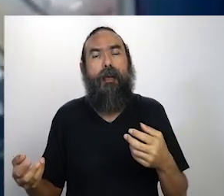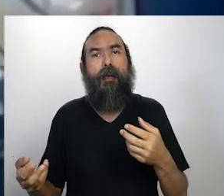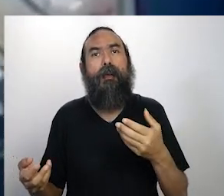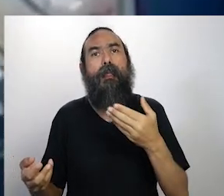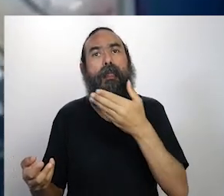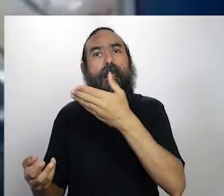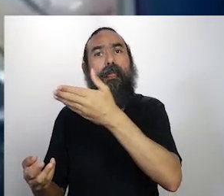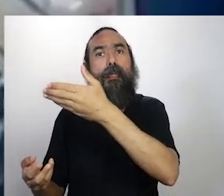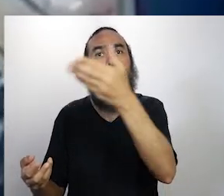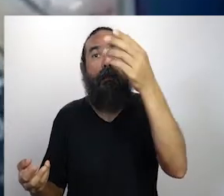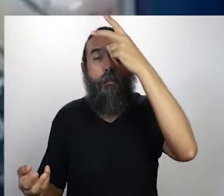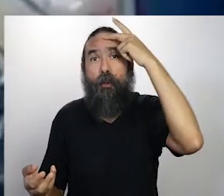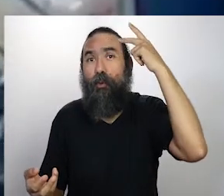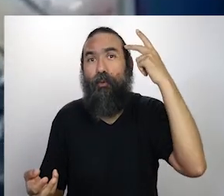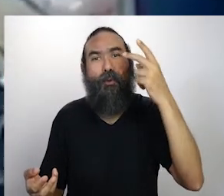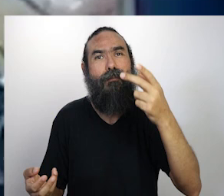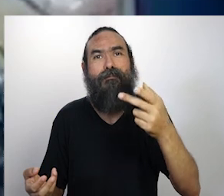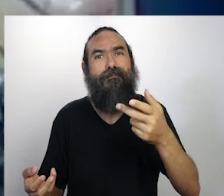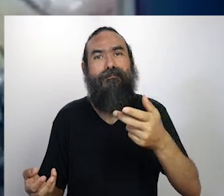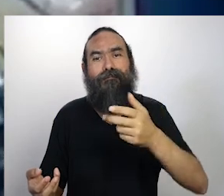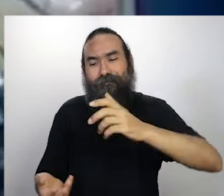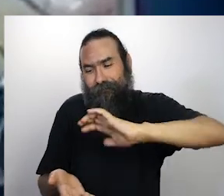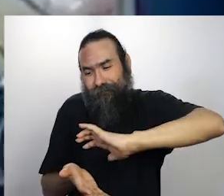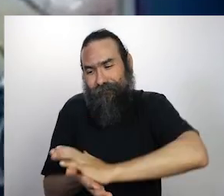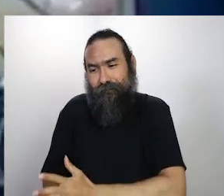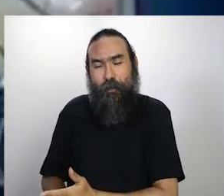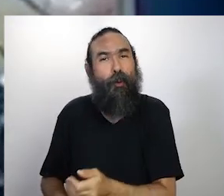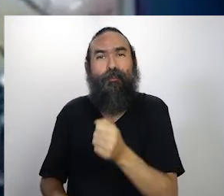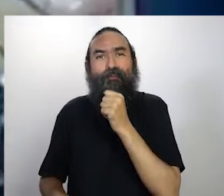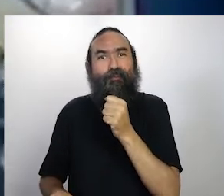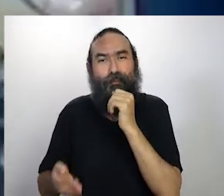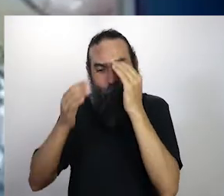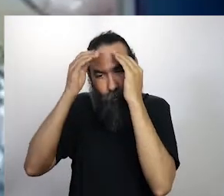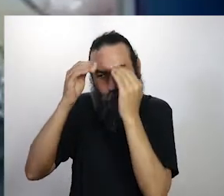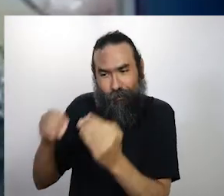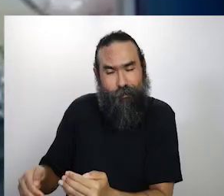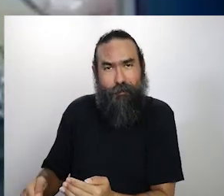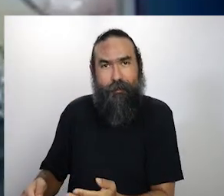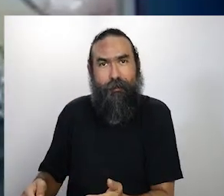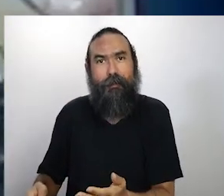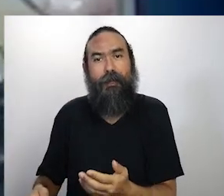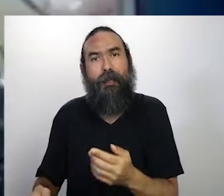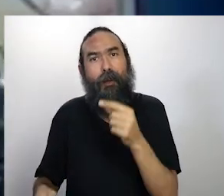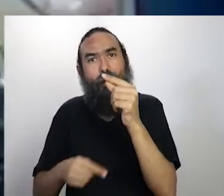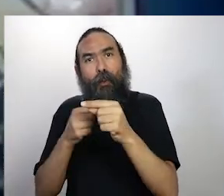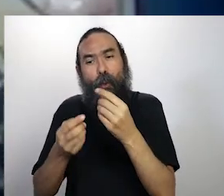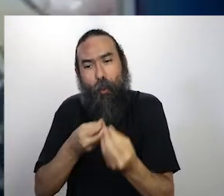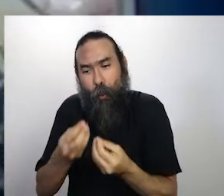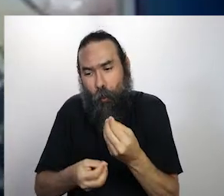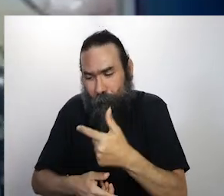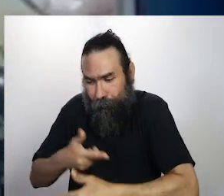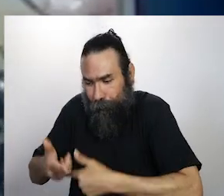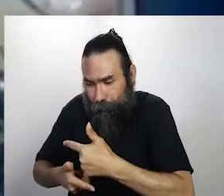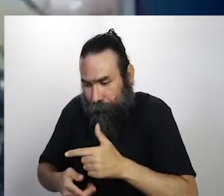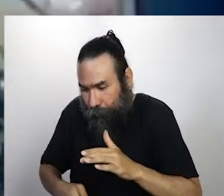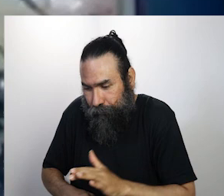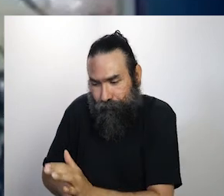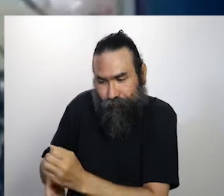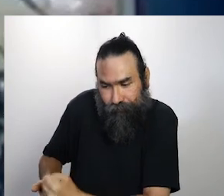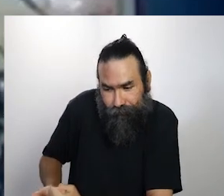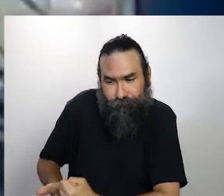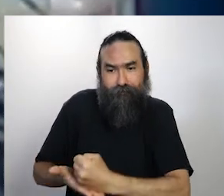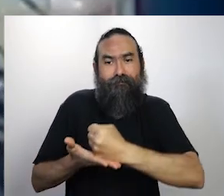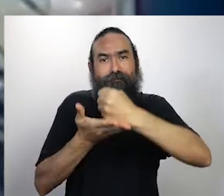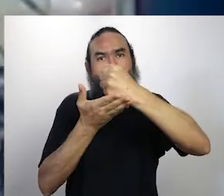reconhecidos e vinculados a instituições como a universidade ou os museus, como a Solange nos trouxe. O que você